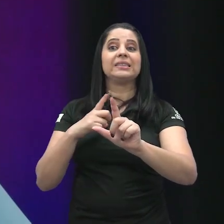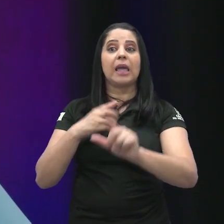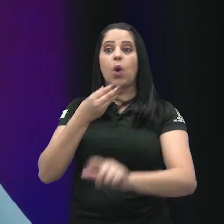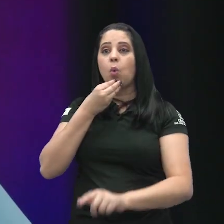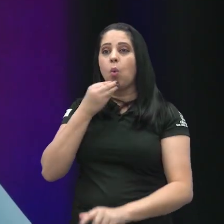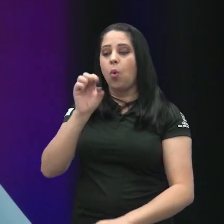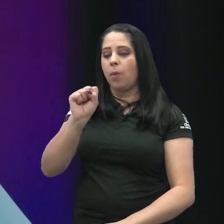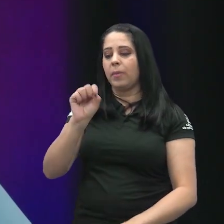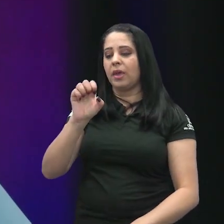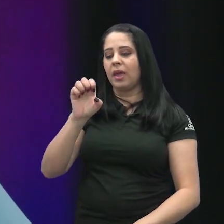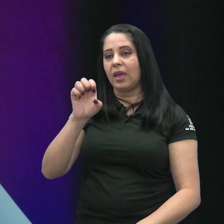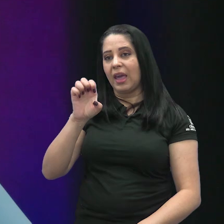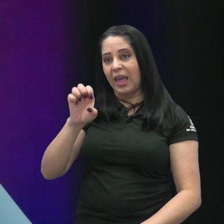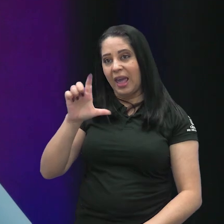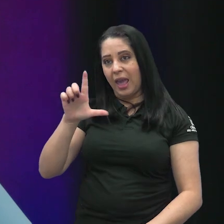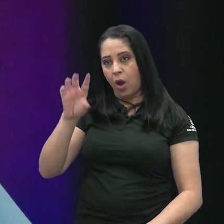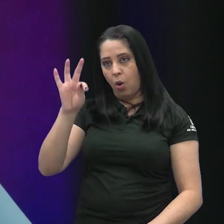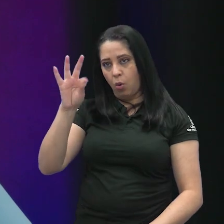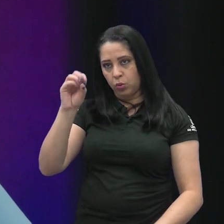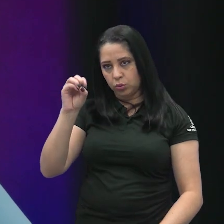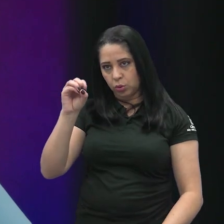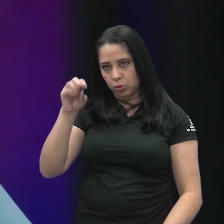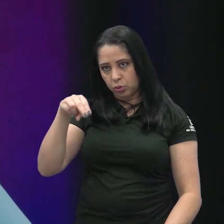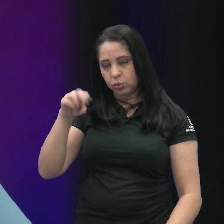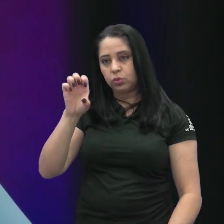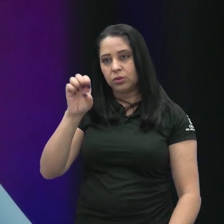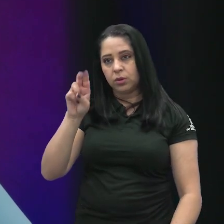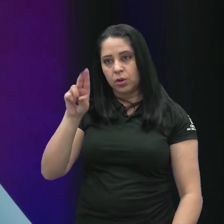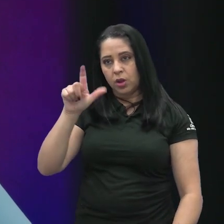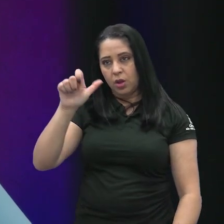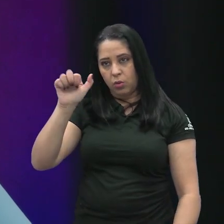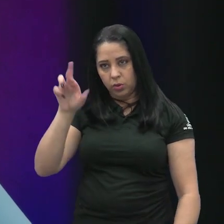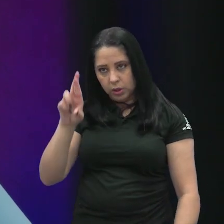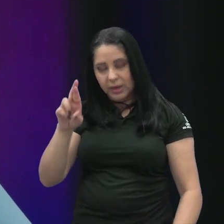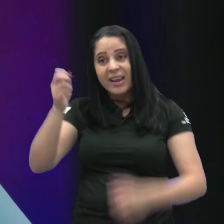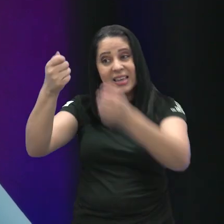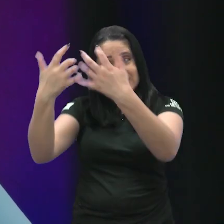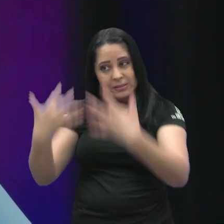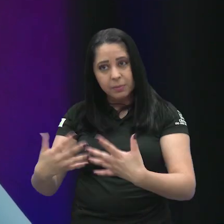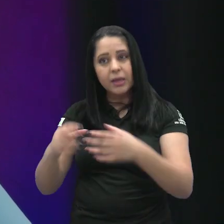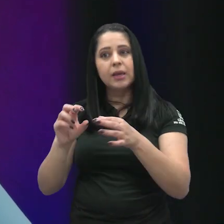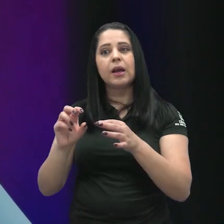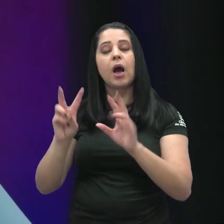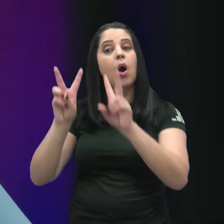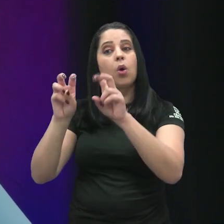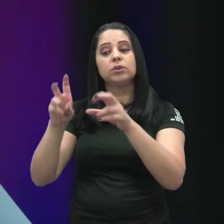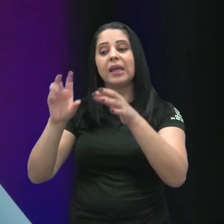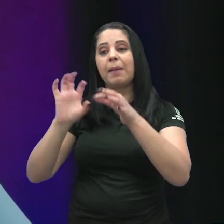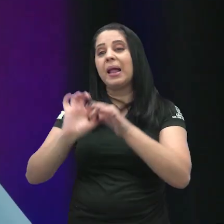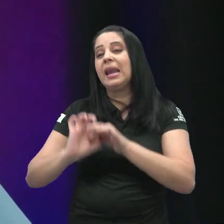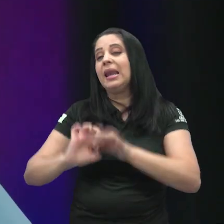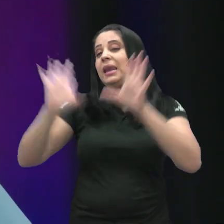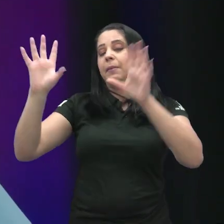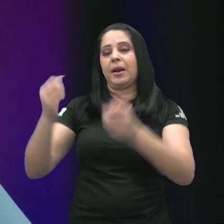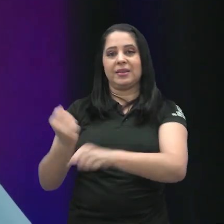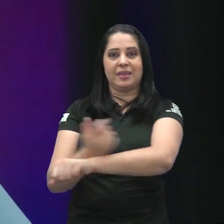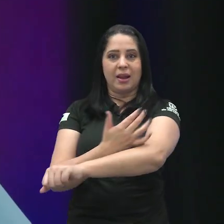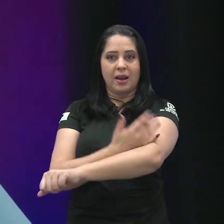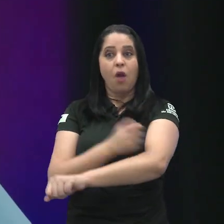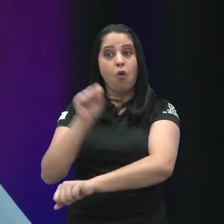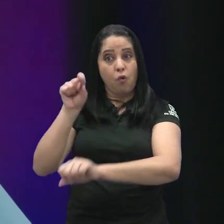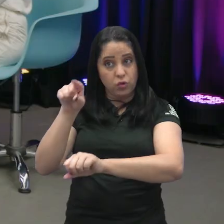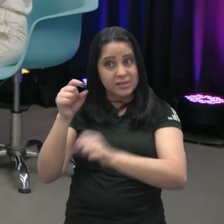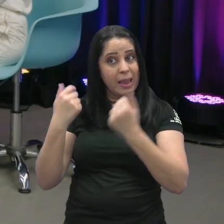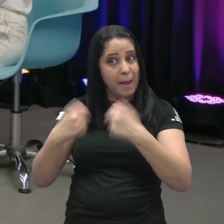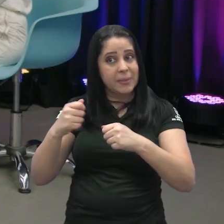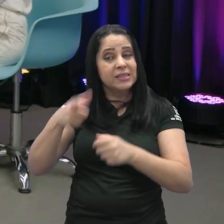e nós falamos sobre liberdade emocional. Então é bem legal, depois que você assistir a gente aqui, volta lá no nosso programa número 2 e